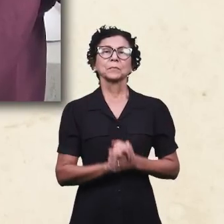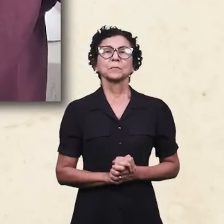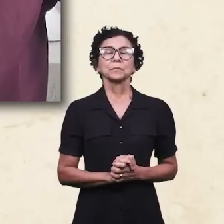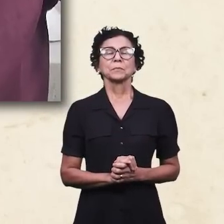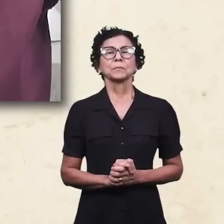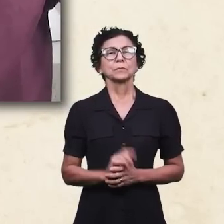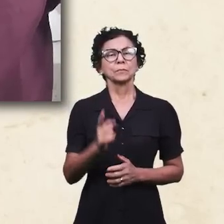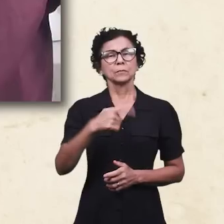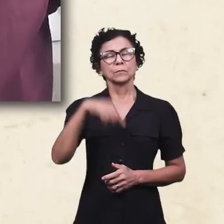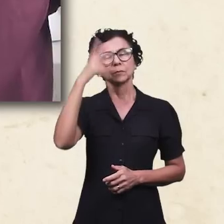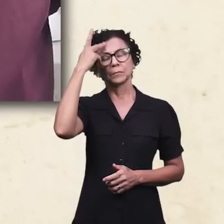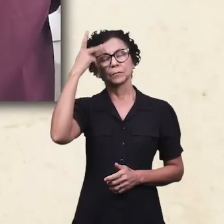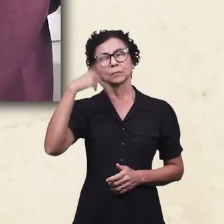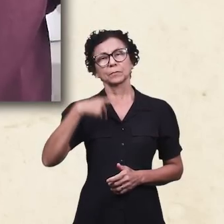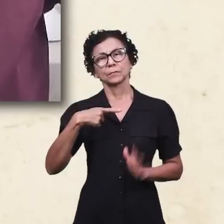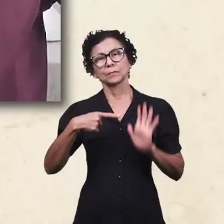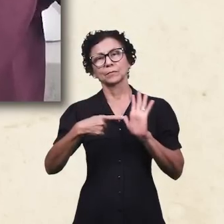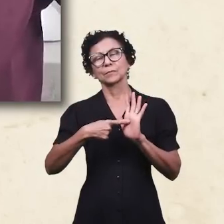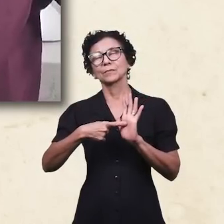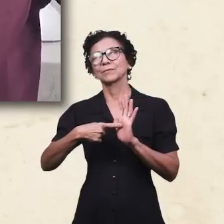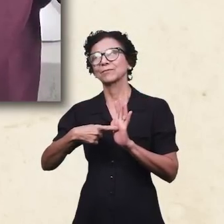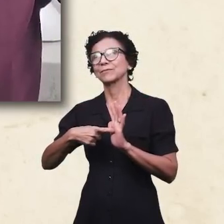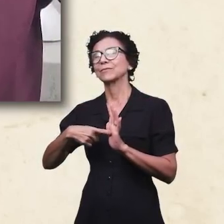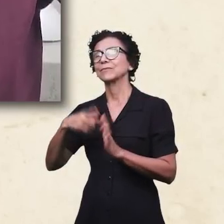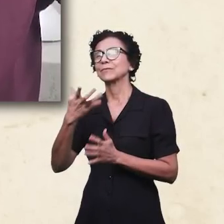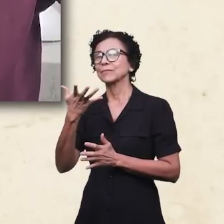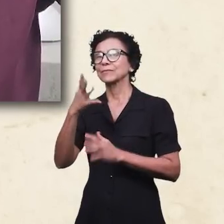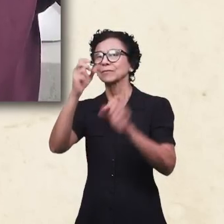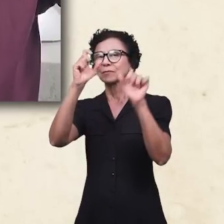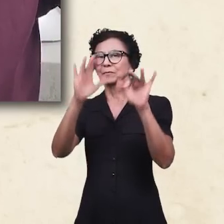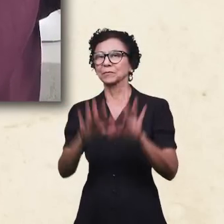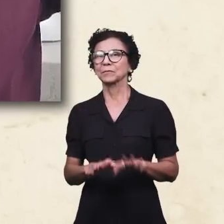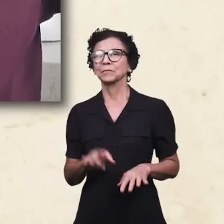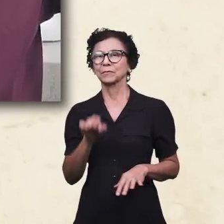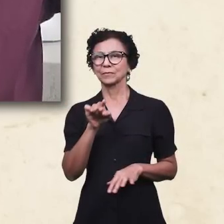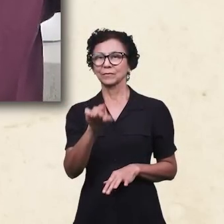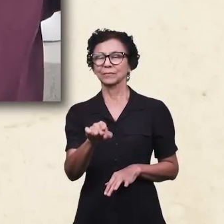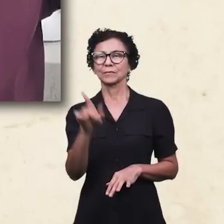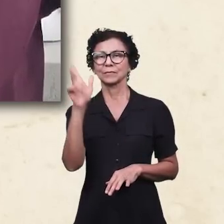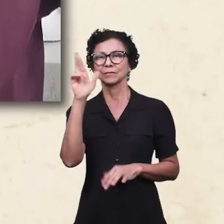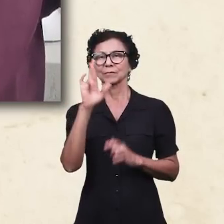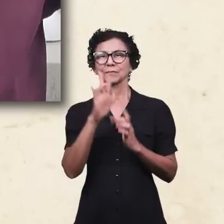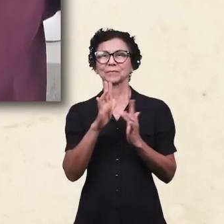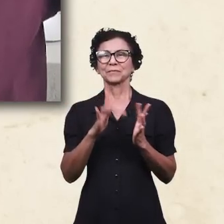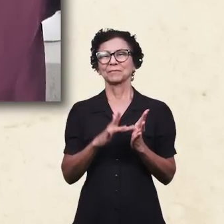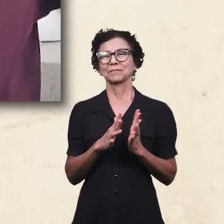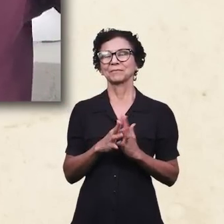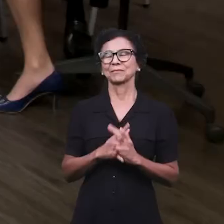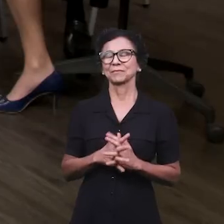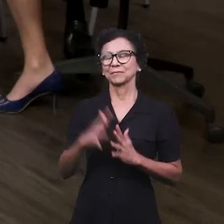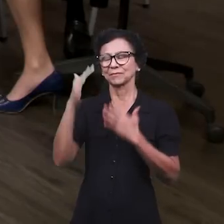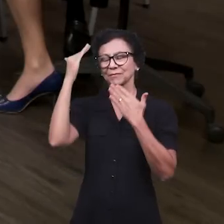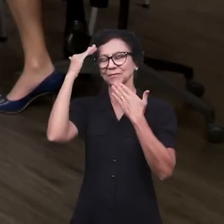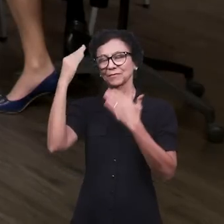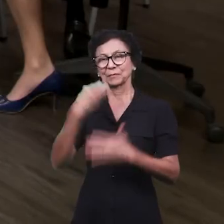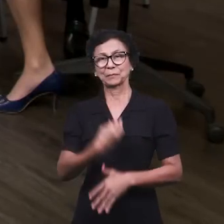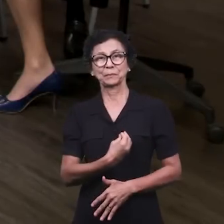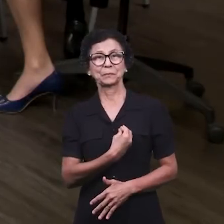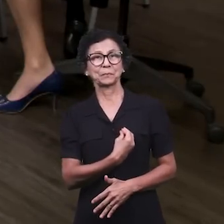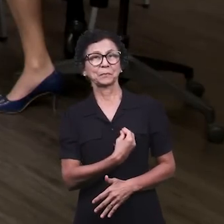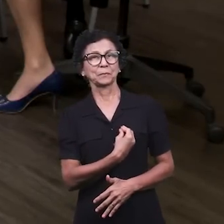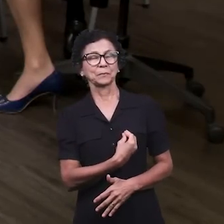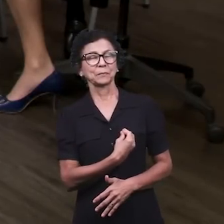quer se relacionar com o homem, mostrando que Ele é esse Deus abençoador para a nossa vida. A paz do Senhor. Obrigado, Tiago, pela